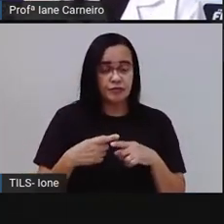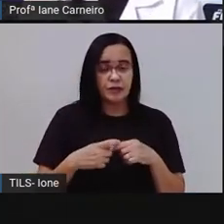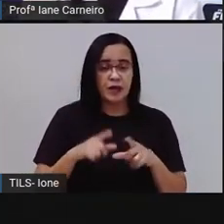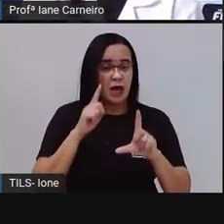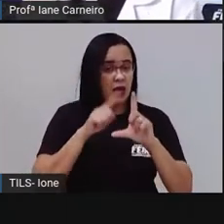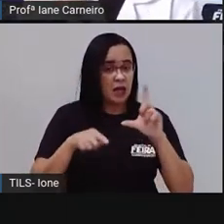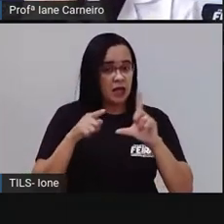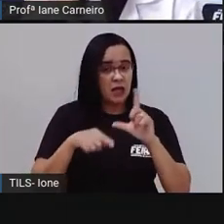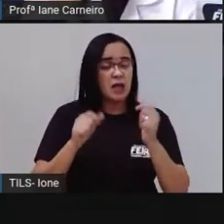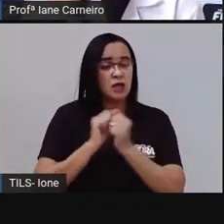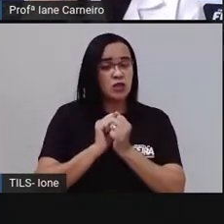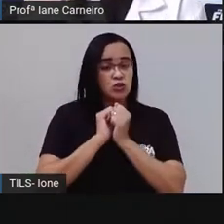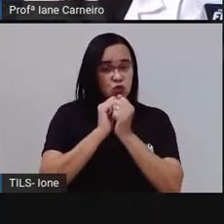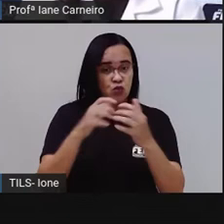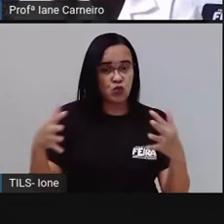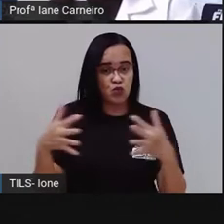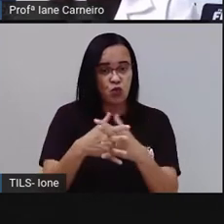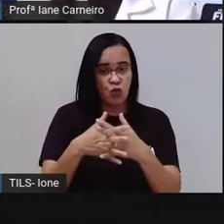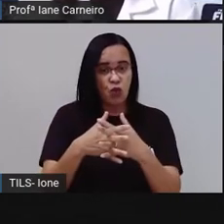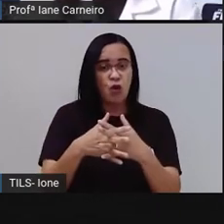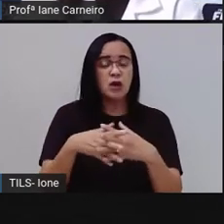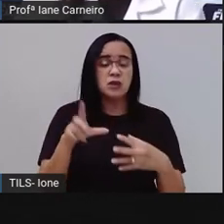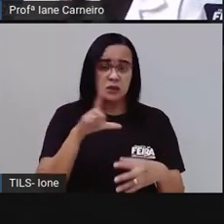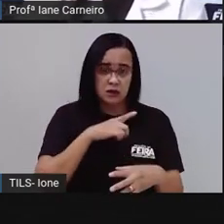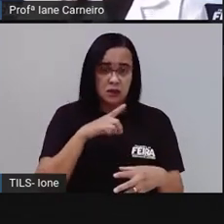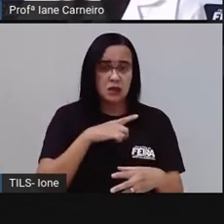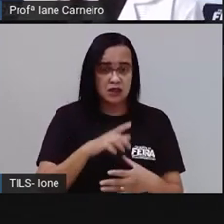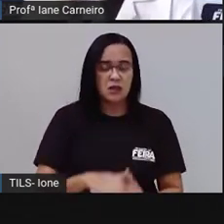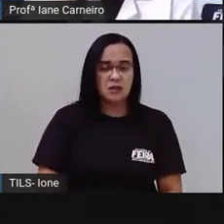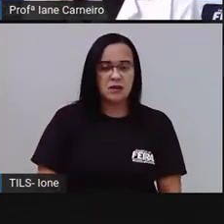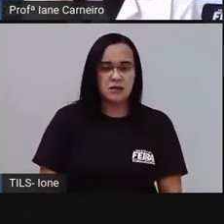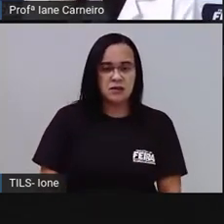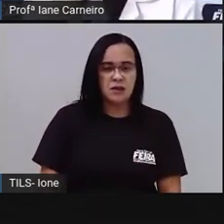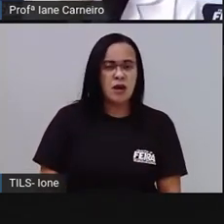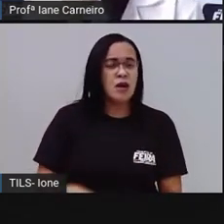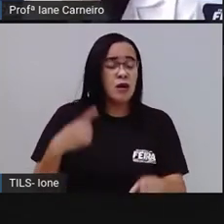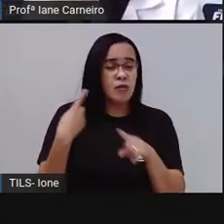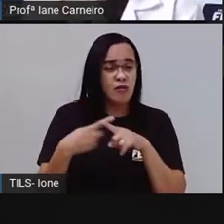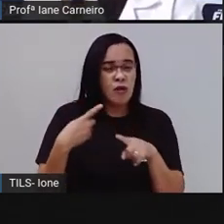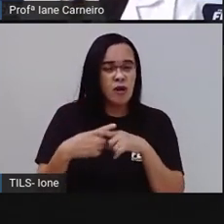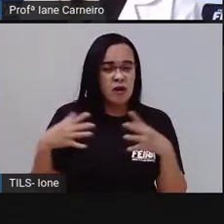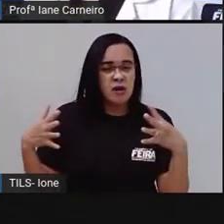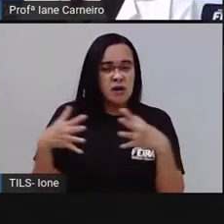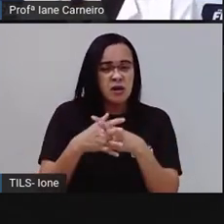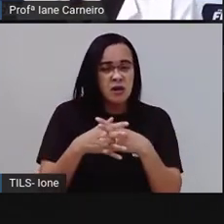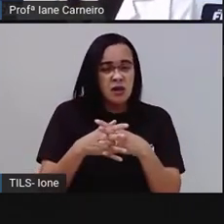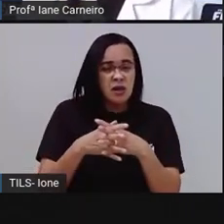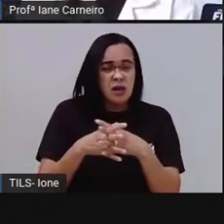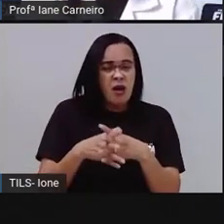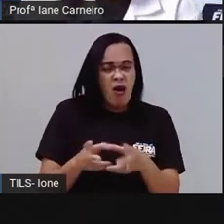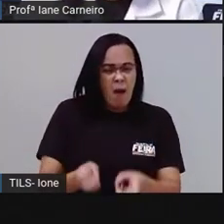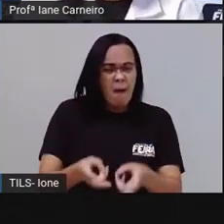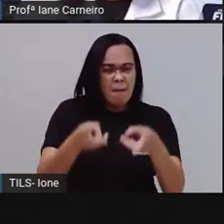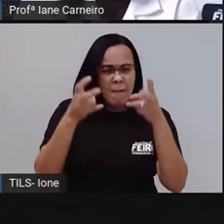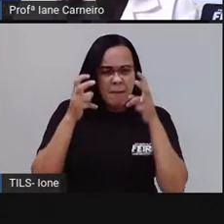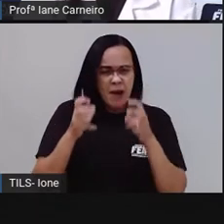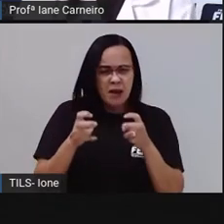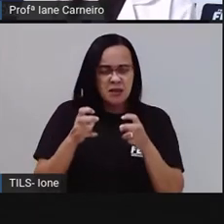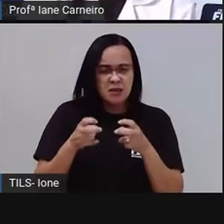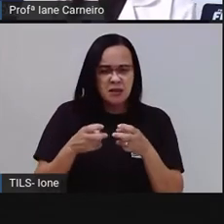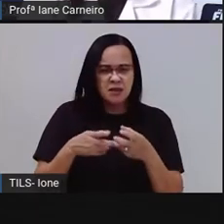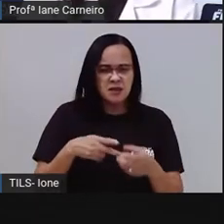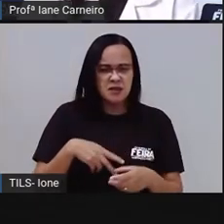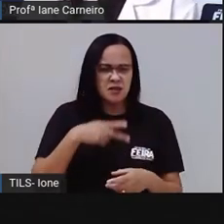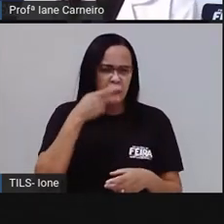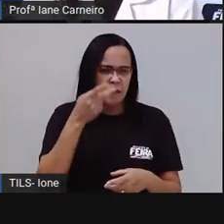falou com vocês que ele a consoante ne, ela dá um som que sai pelo nariz na letra A, nas